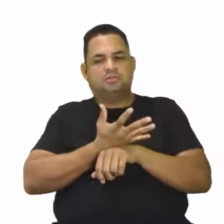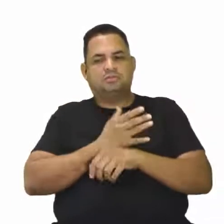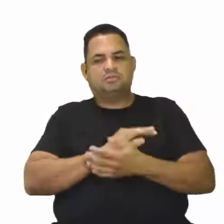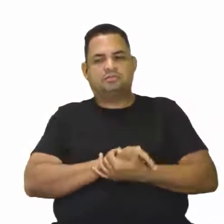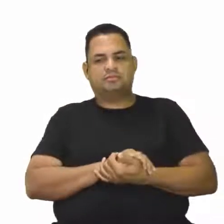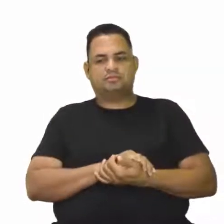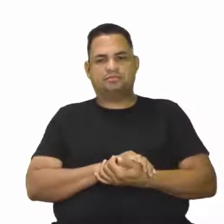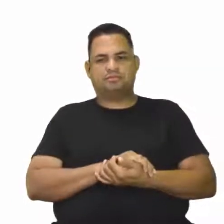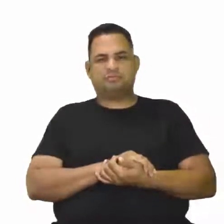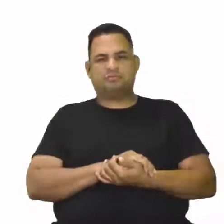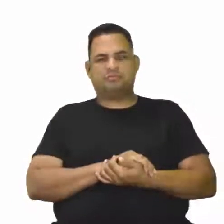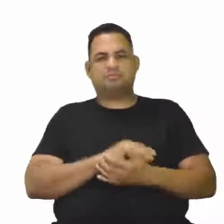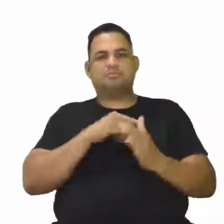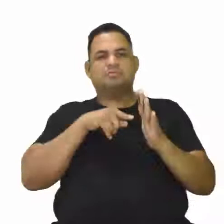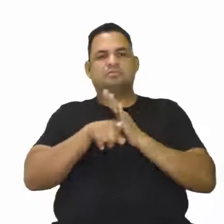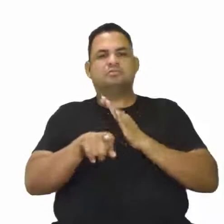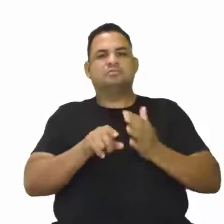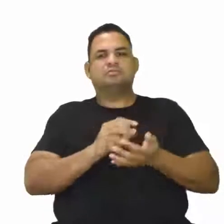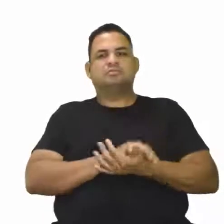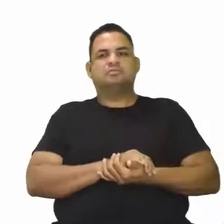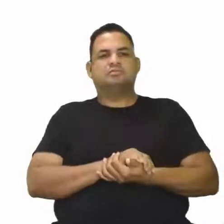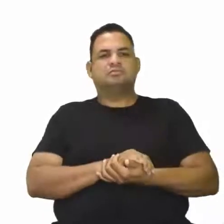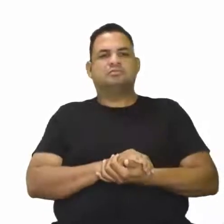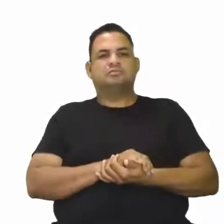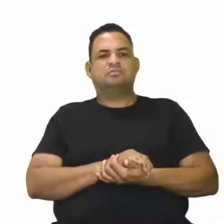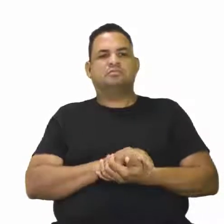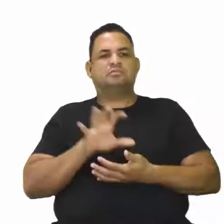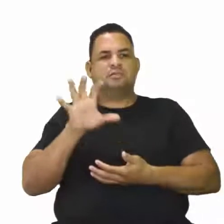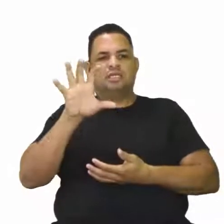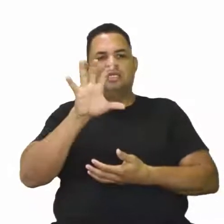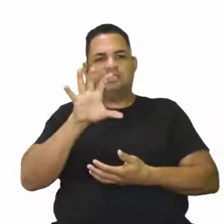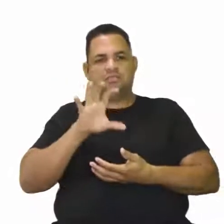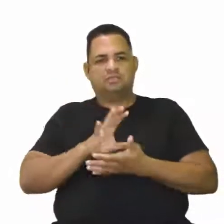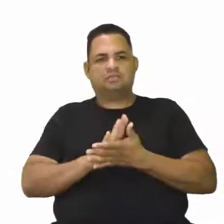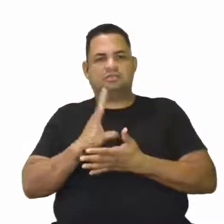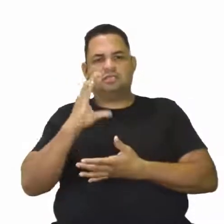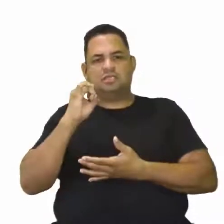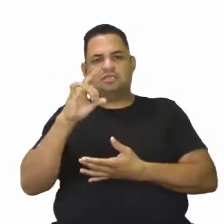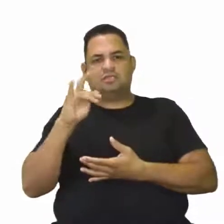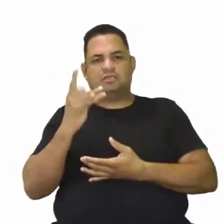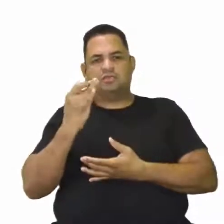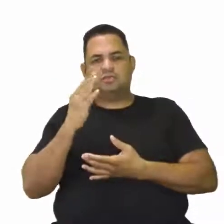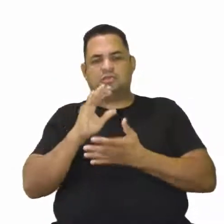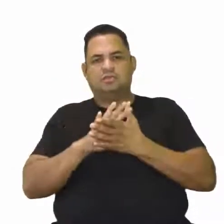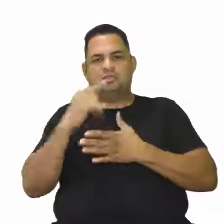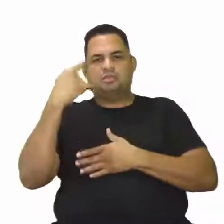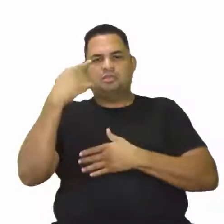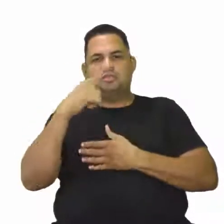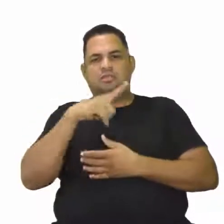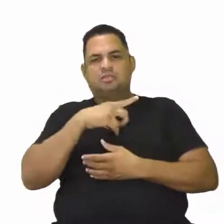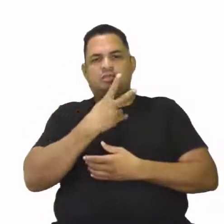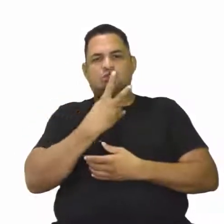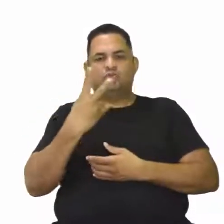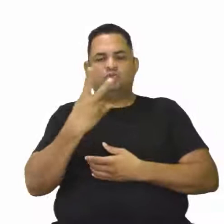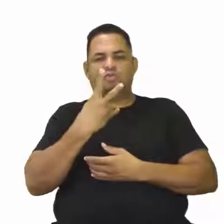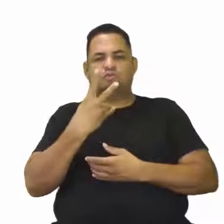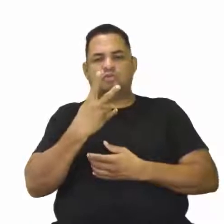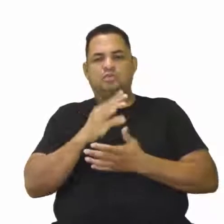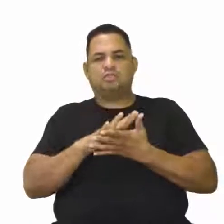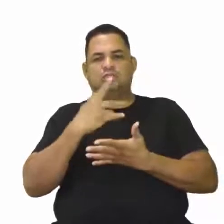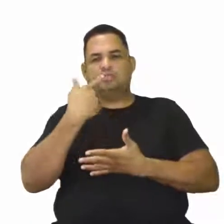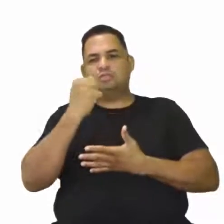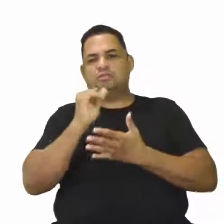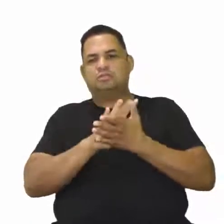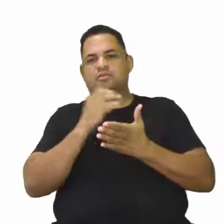lá. E a pergunta? Na região da Catalunha, Espanha, convivem duas línguas oficiais, o catalão